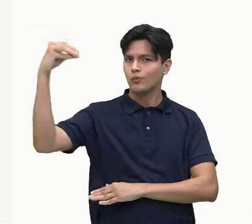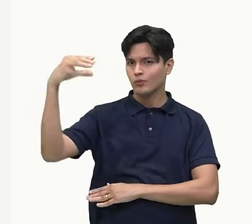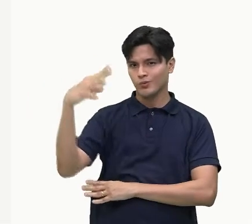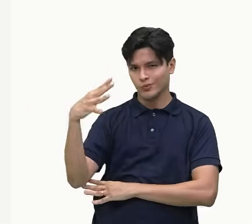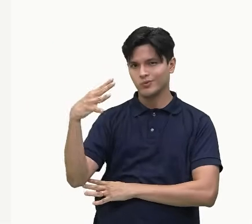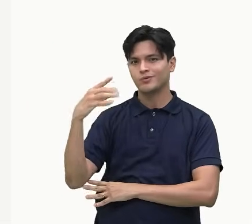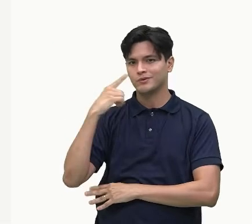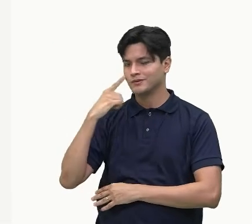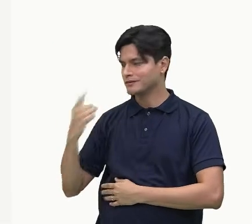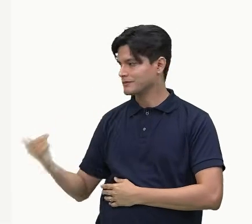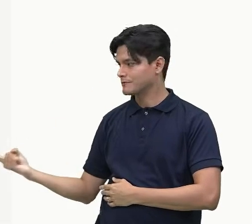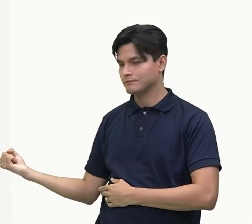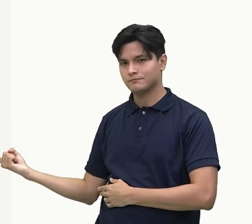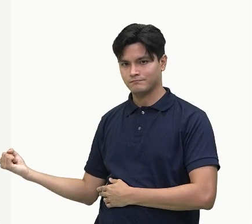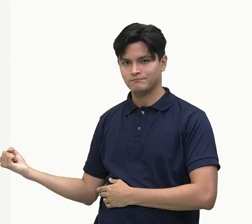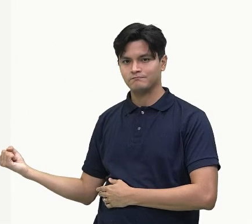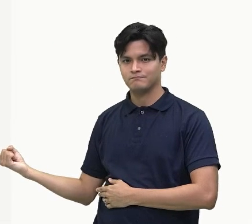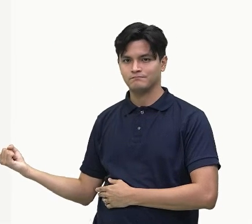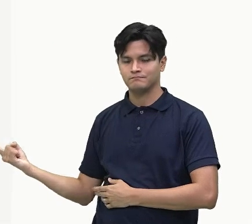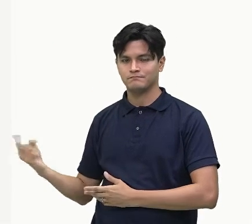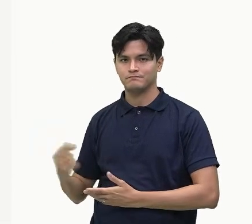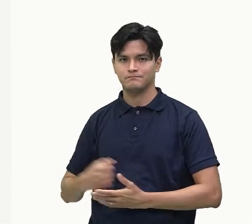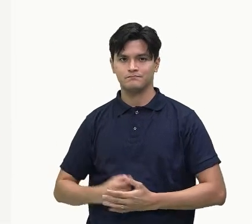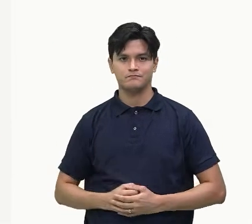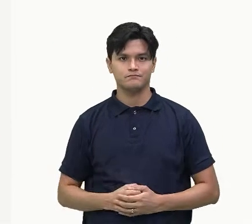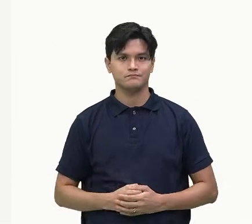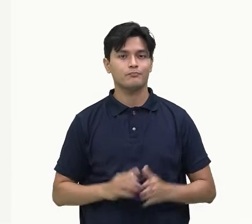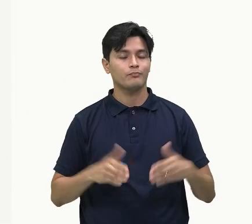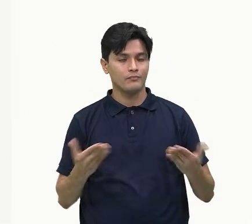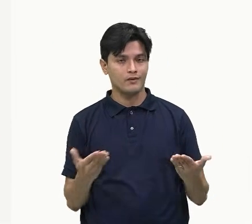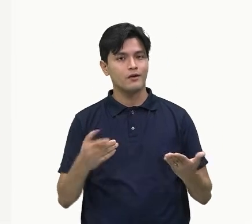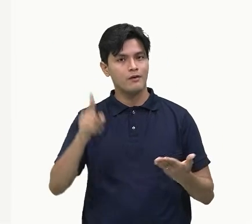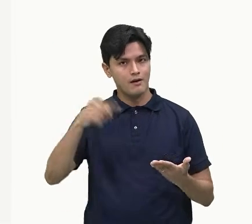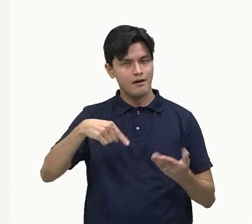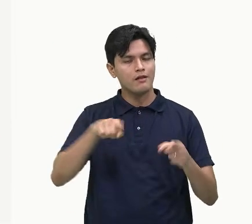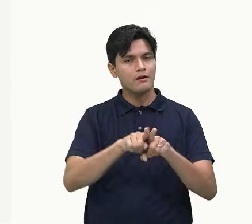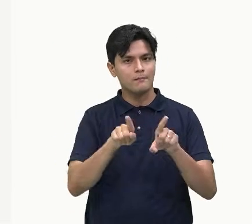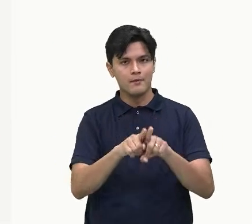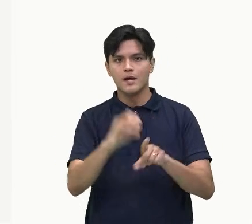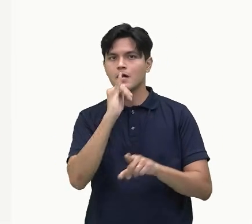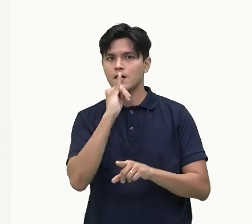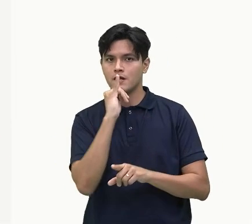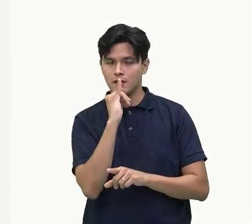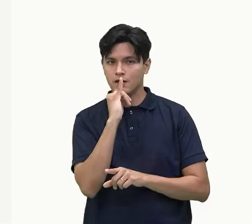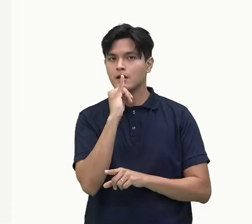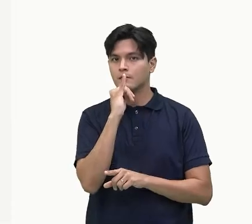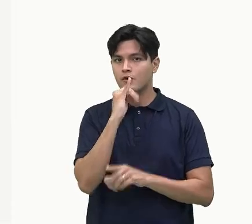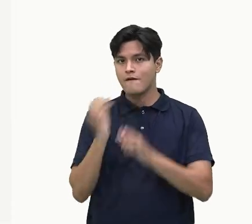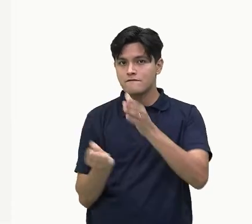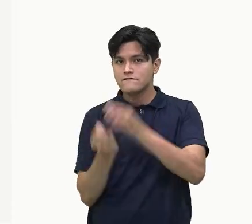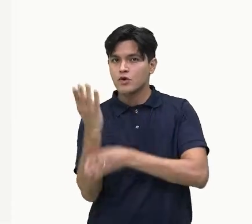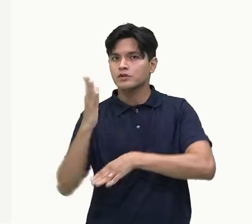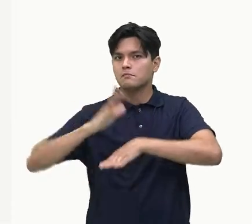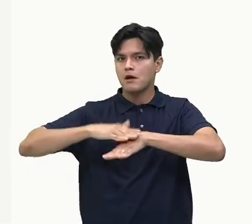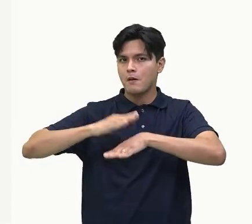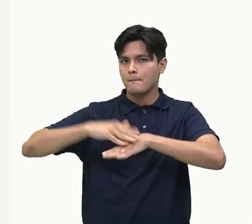também vai emitir luz própria. É um outro exemplo também de fonte primária de